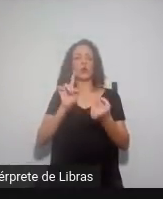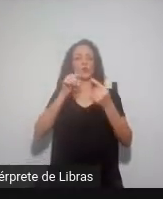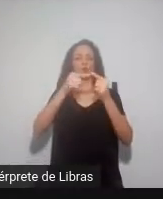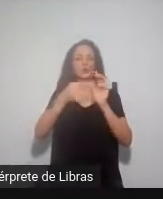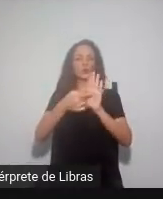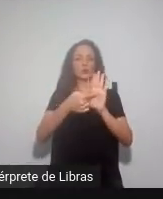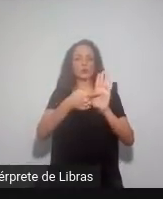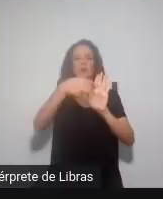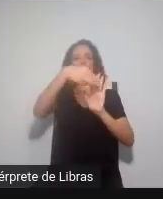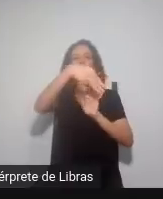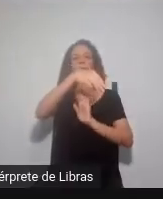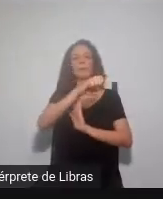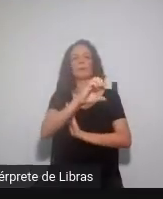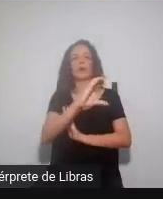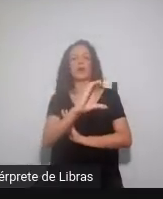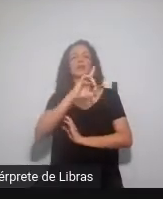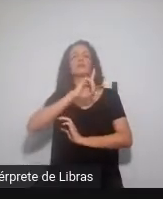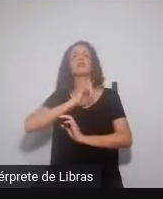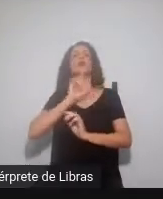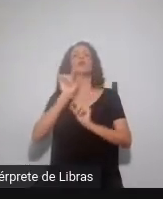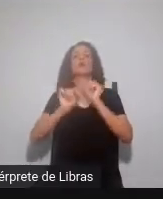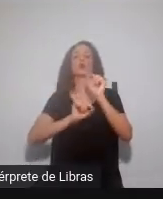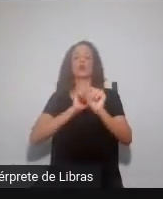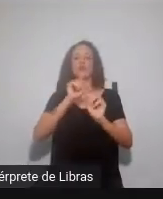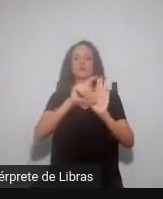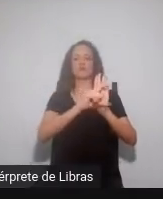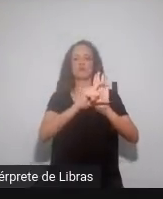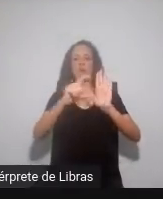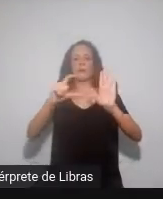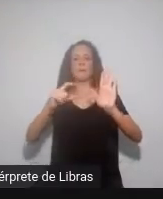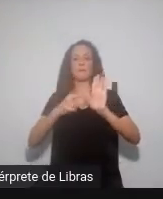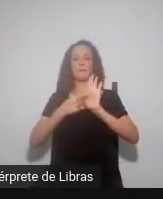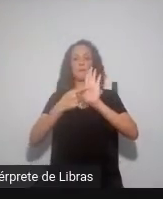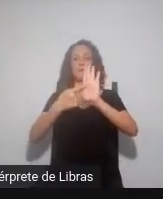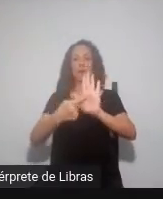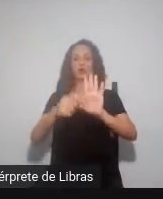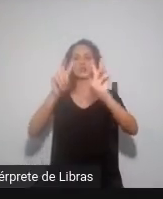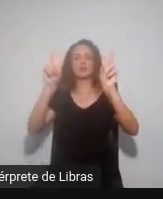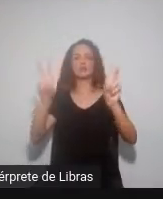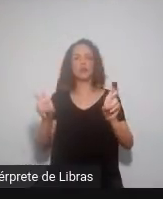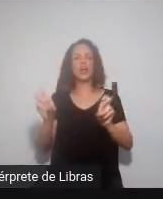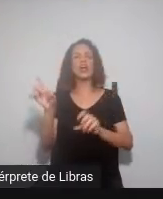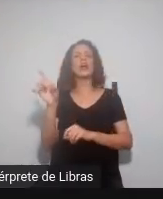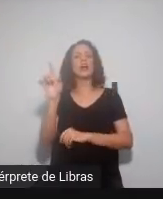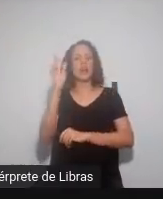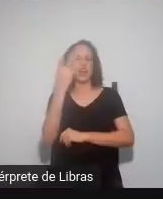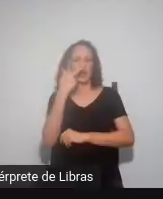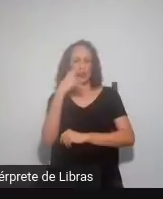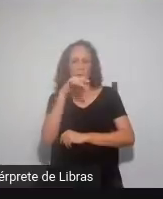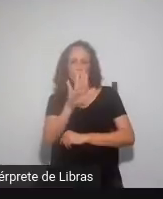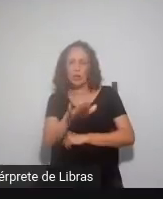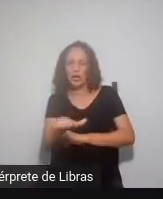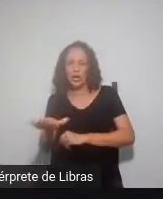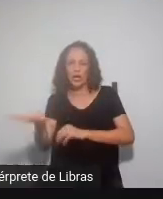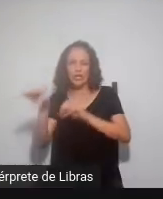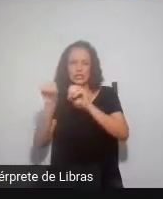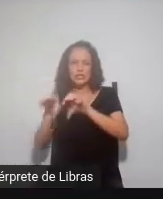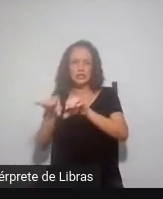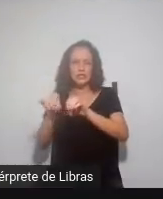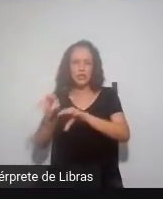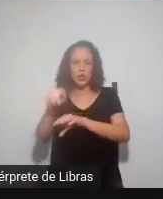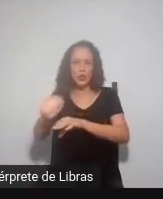o seguinte trecho. Há que se ressaltar que não é na educação infantil que a criança inicia sua